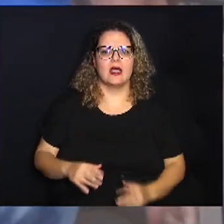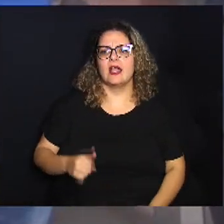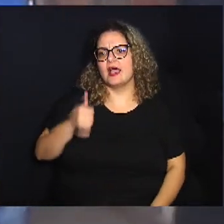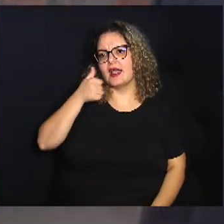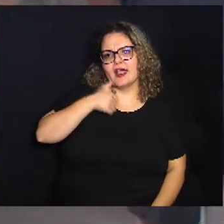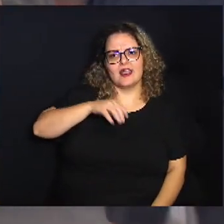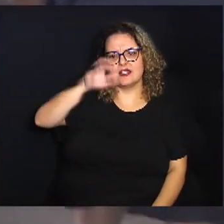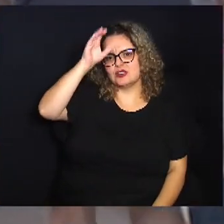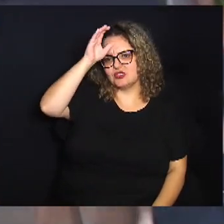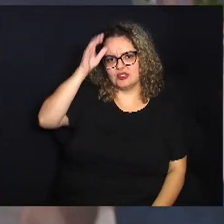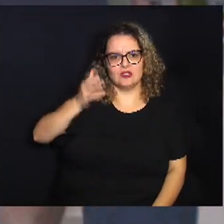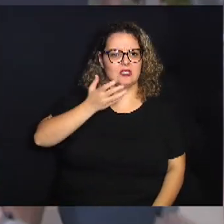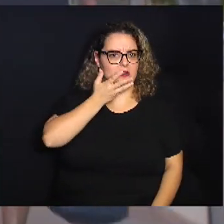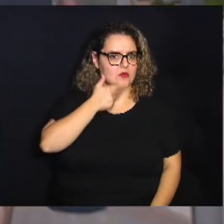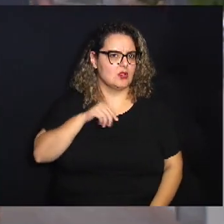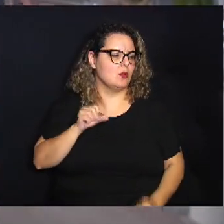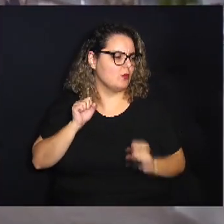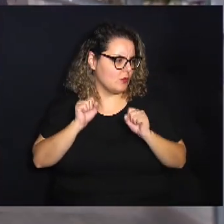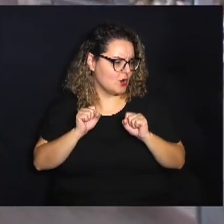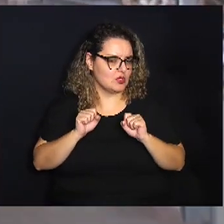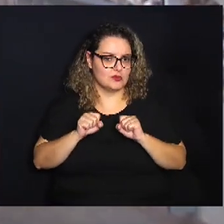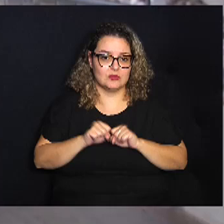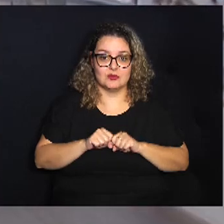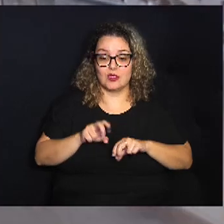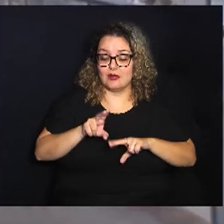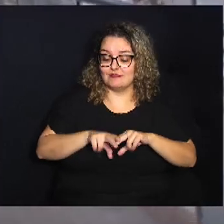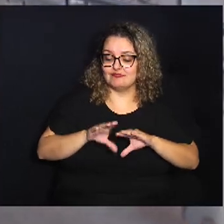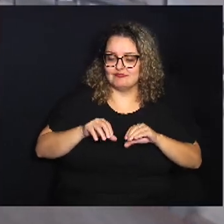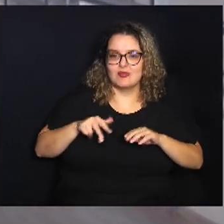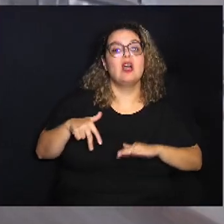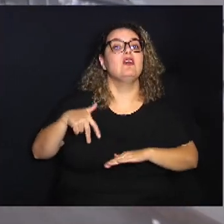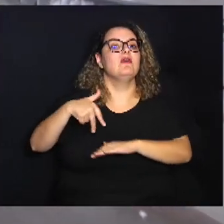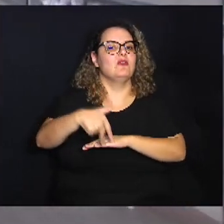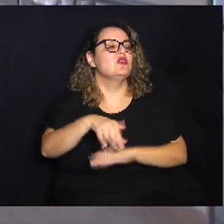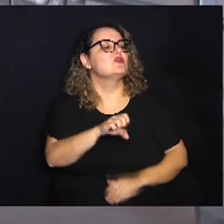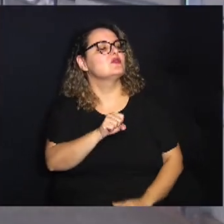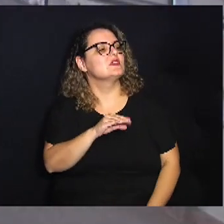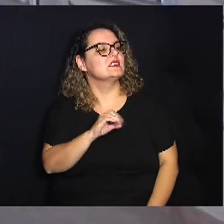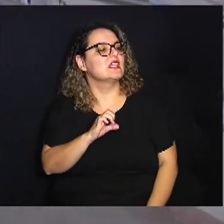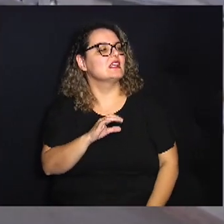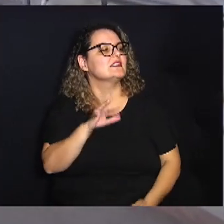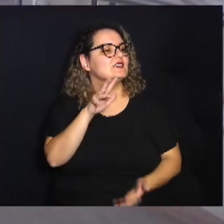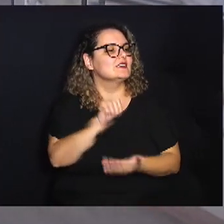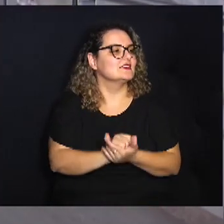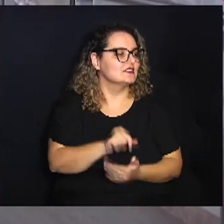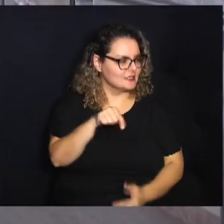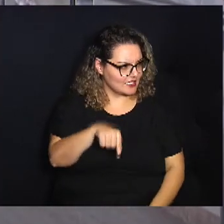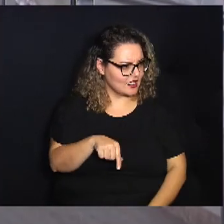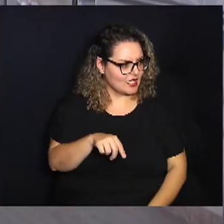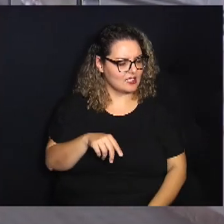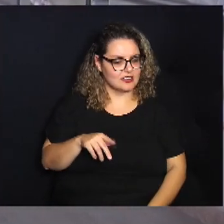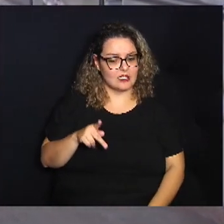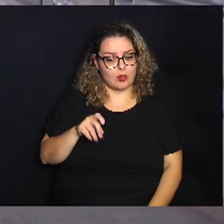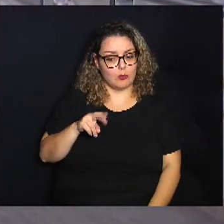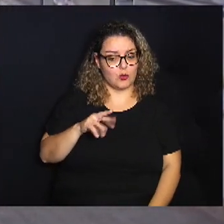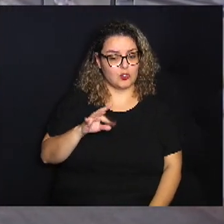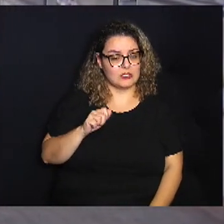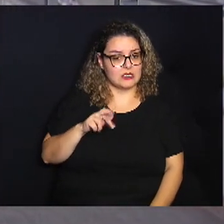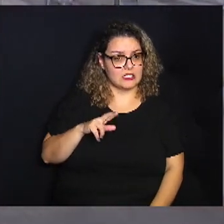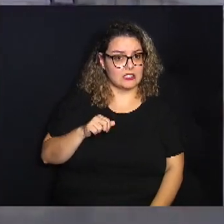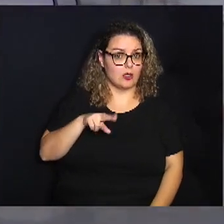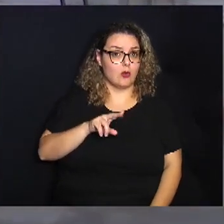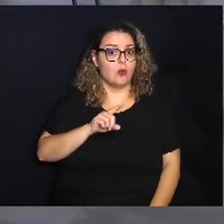esteja com a criança, pode já levantar do sofá e falar, vou no SESC e se inscreve aqui na portaria, ou não? Tem que ir